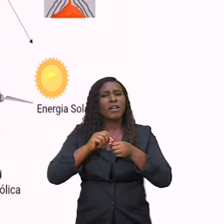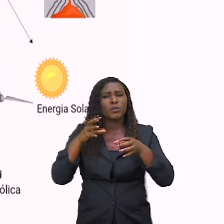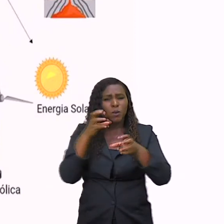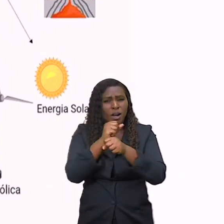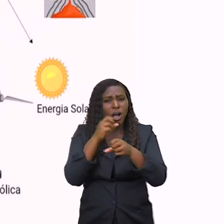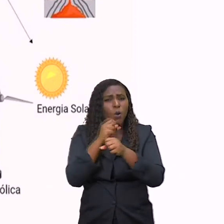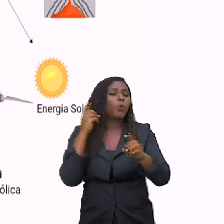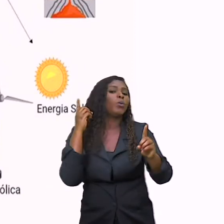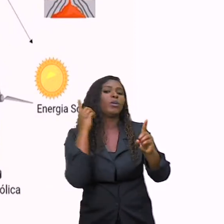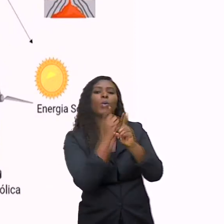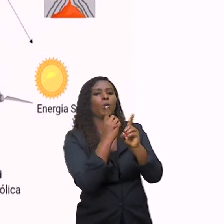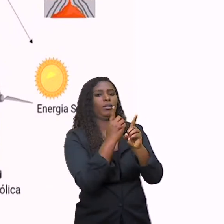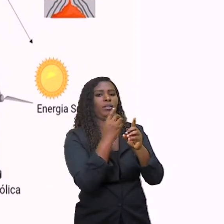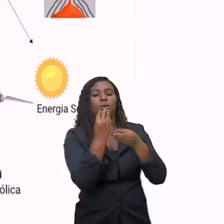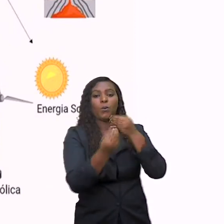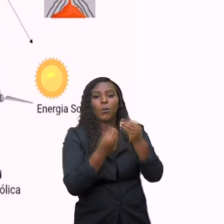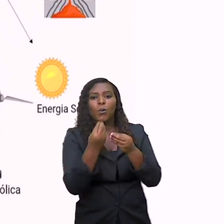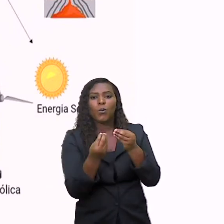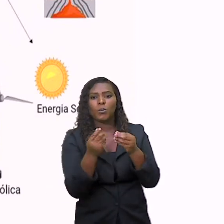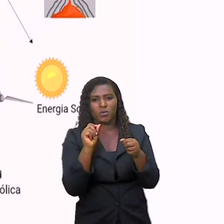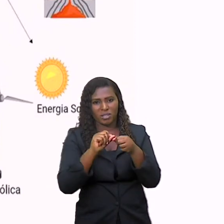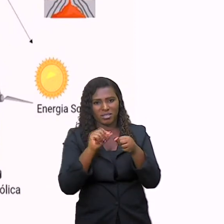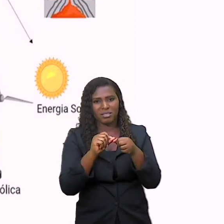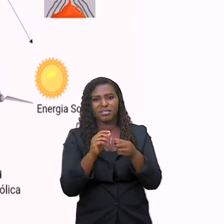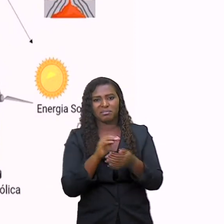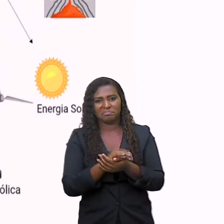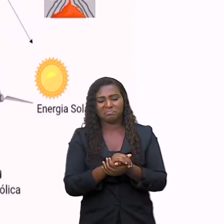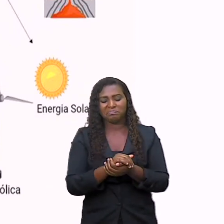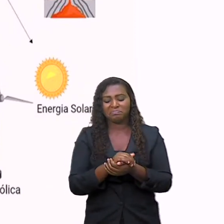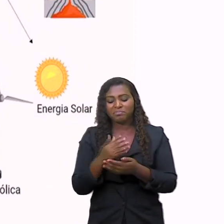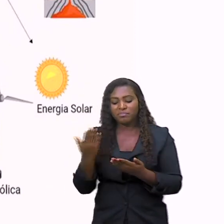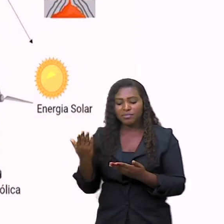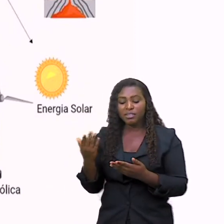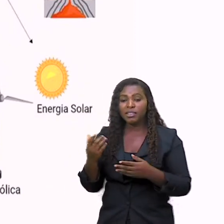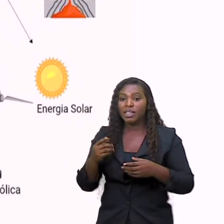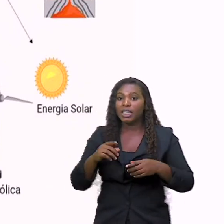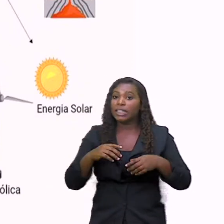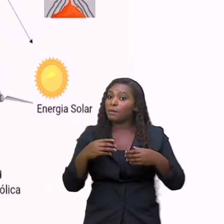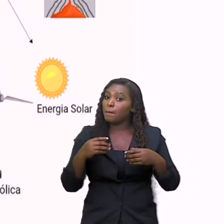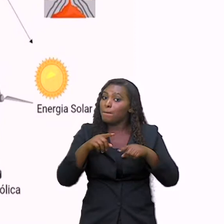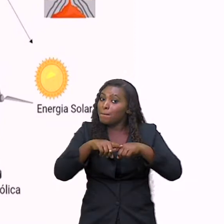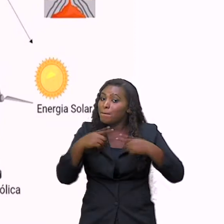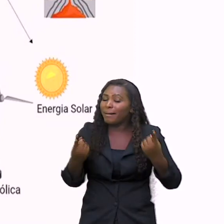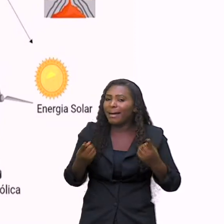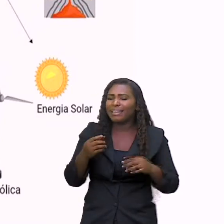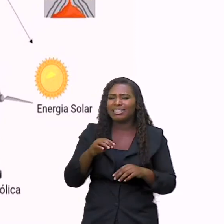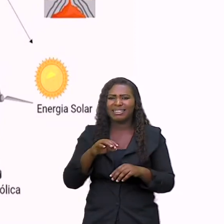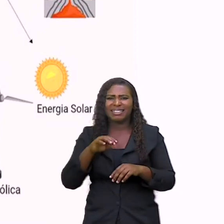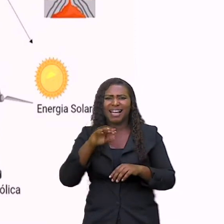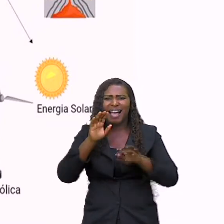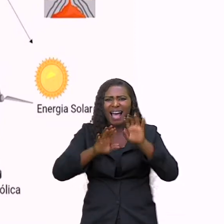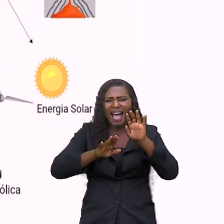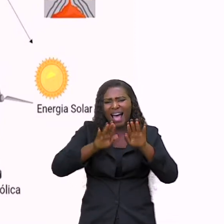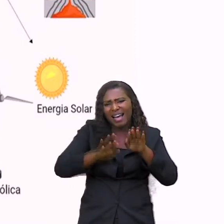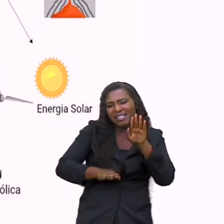com a primeira lei de termodinâmica, a energia térmica de um sistema pode ser convertida